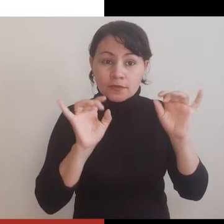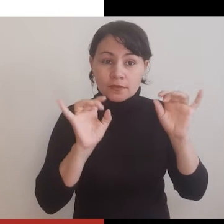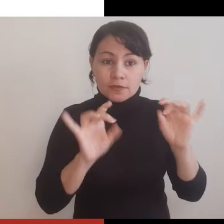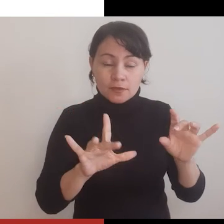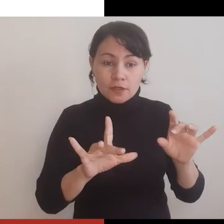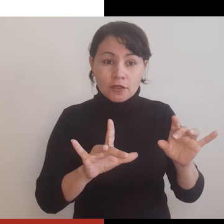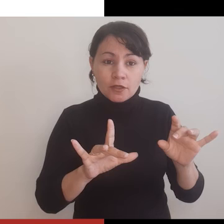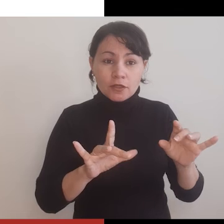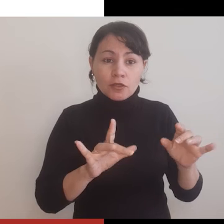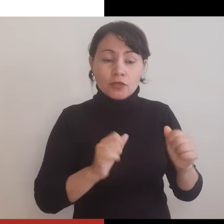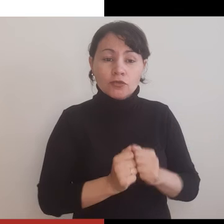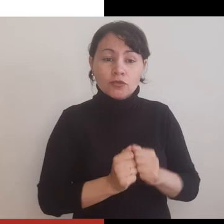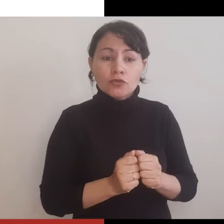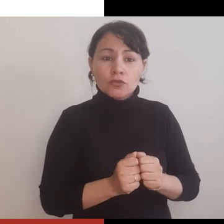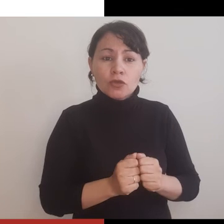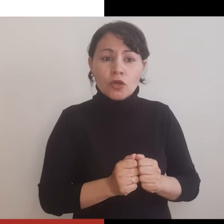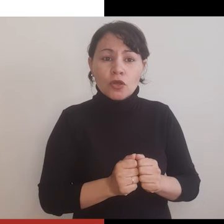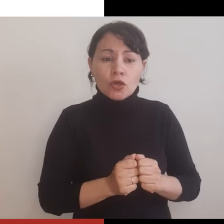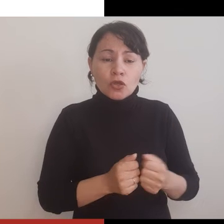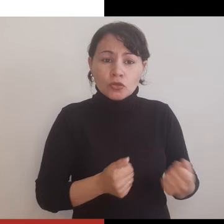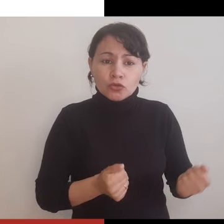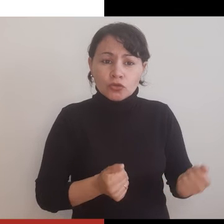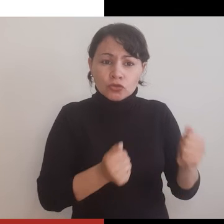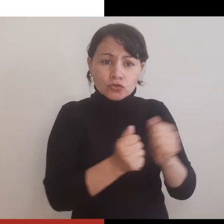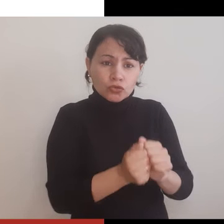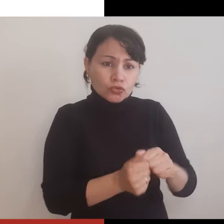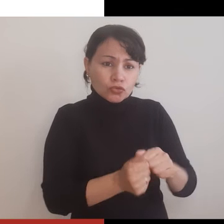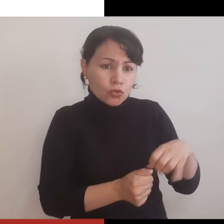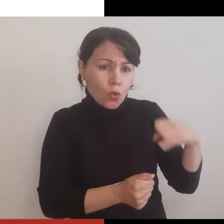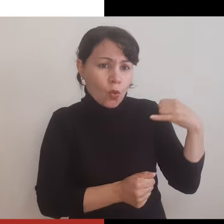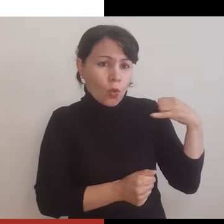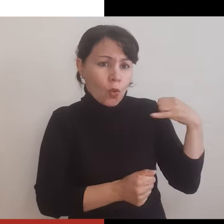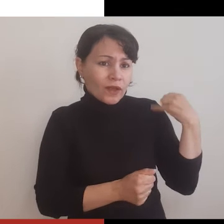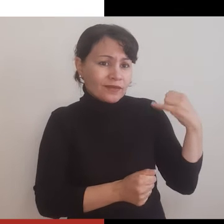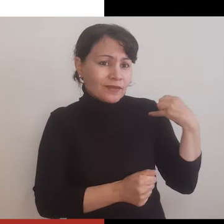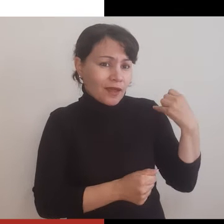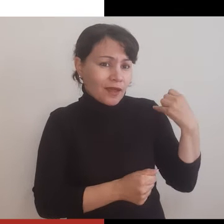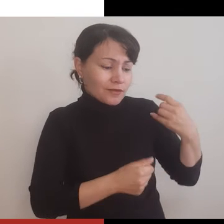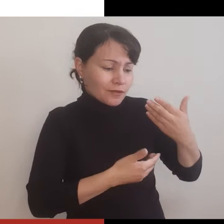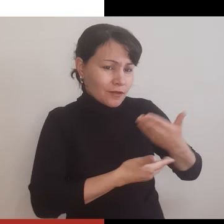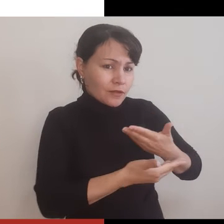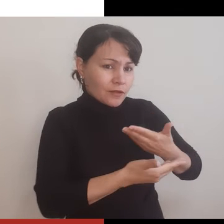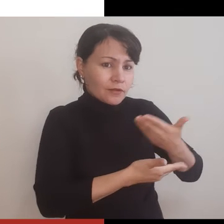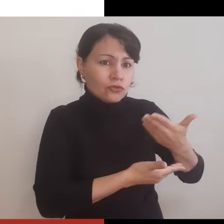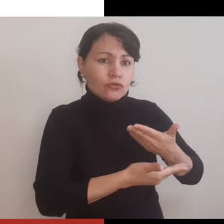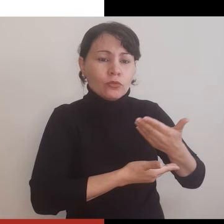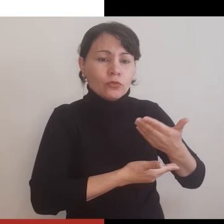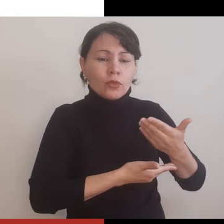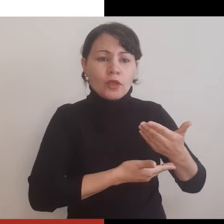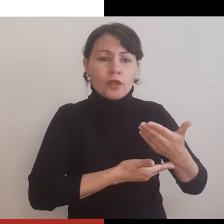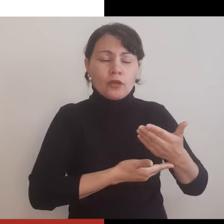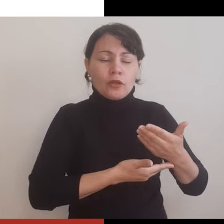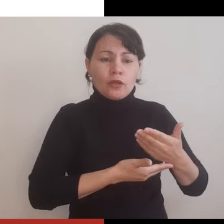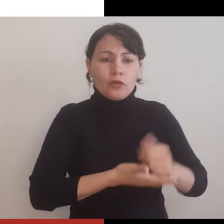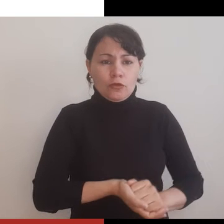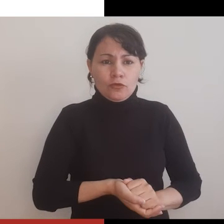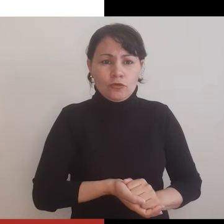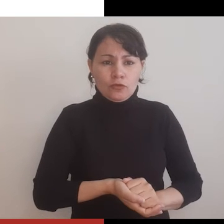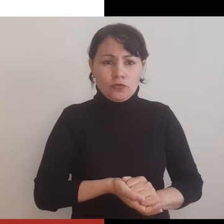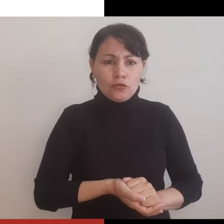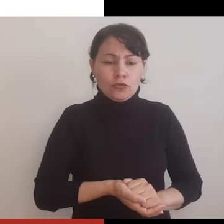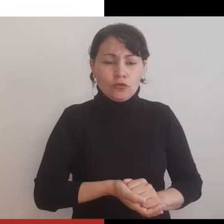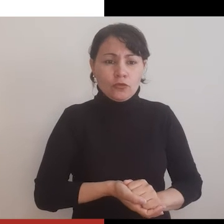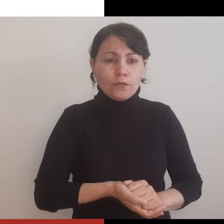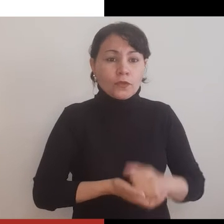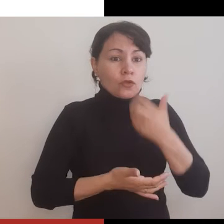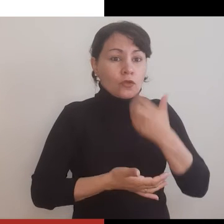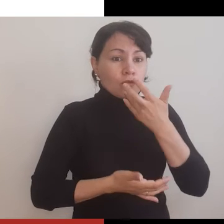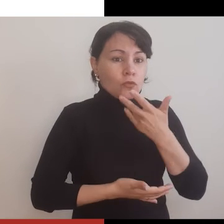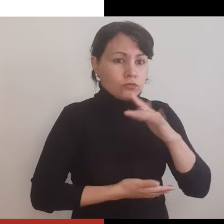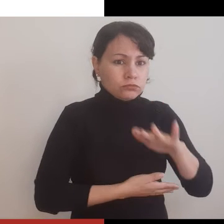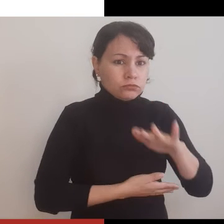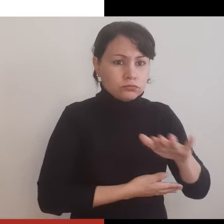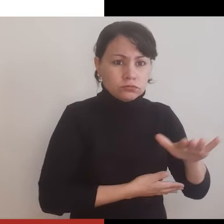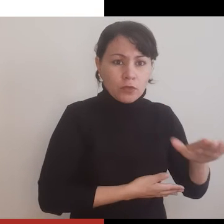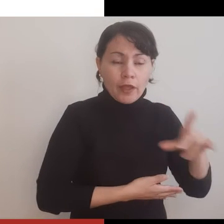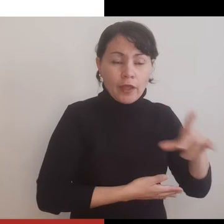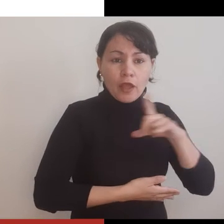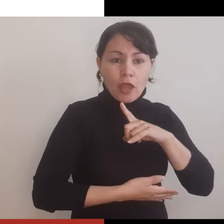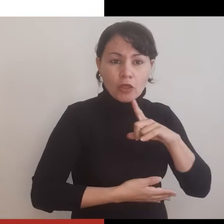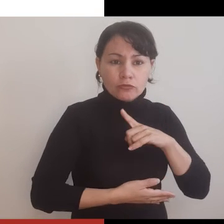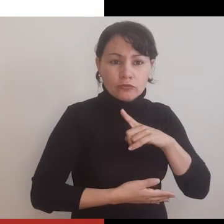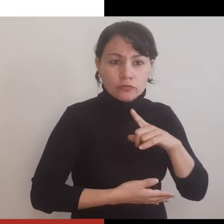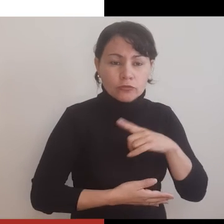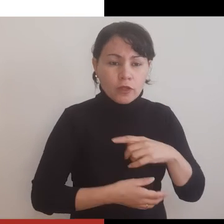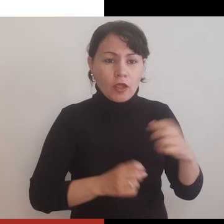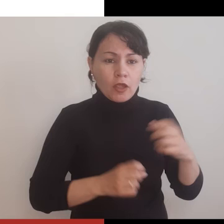especializados de acordo com a faixa etária que ele vai estar atendendo. Por exemplo, numa unidade de terapia intensiva pediátrica, eu vou